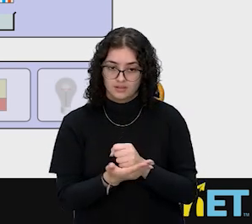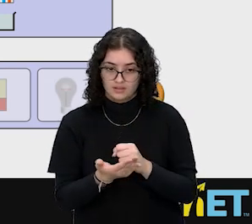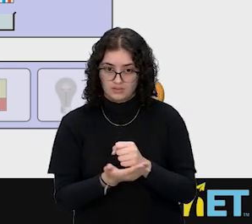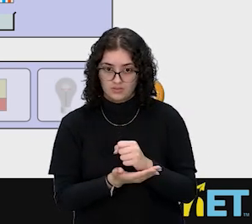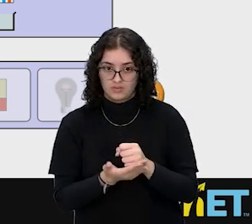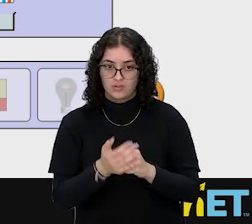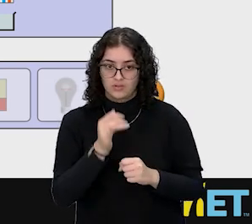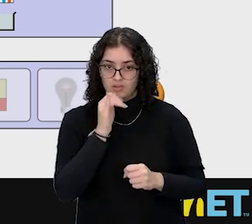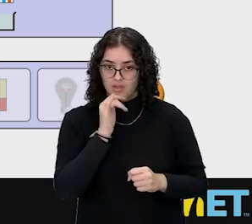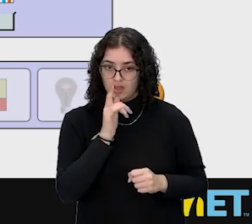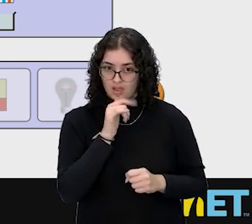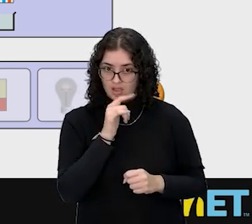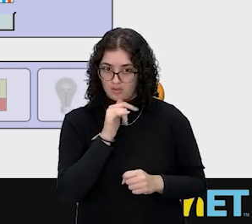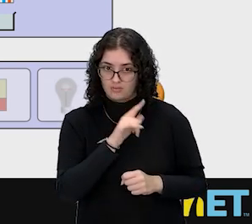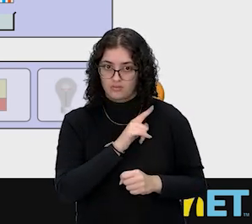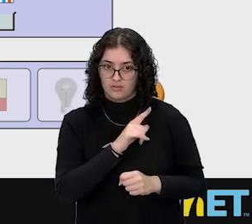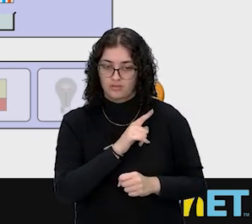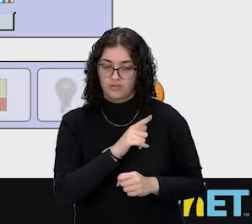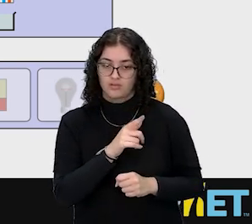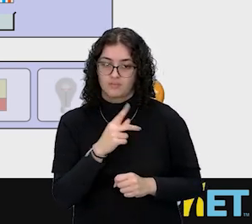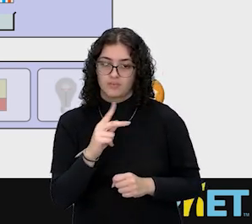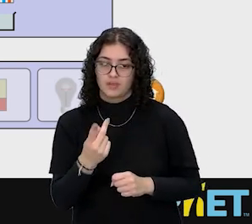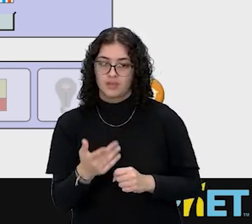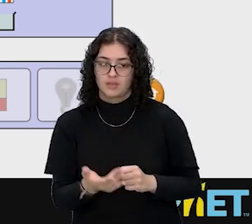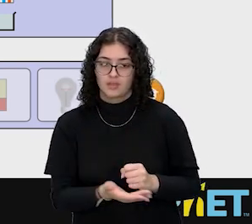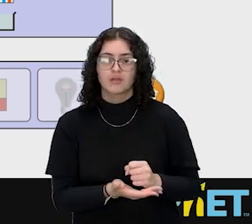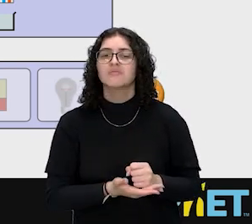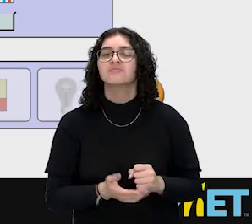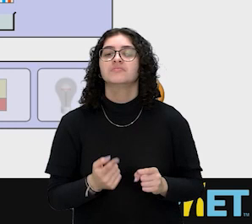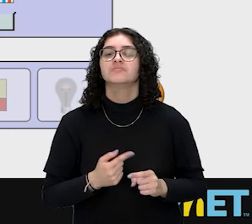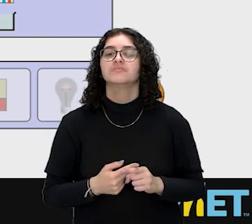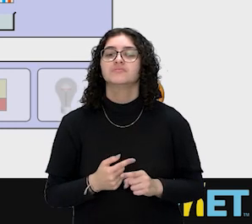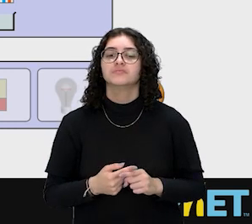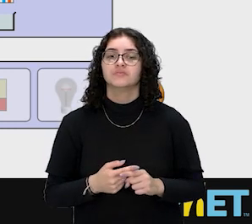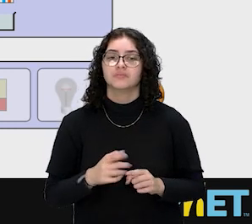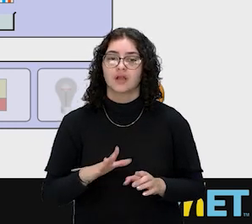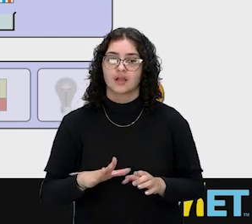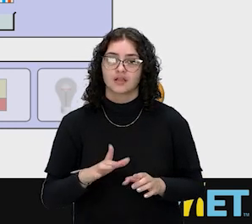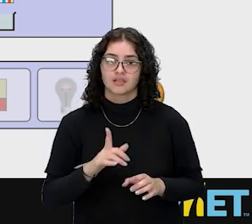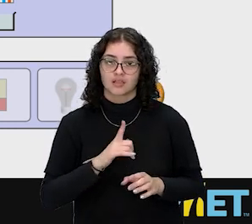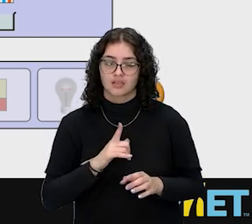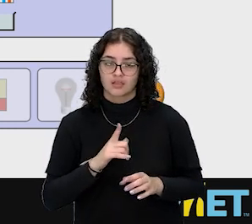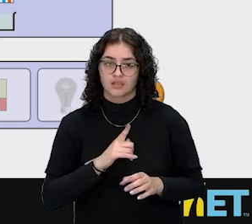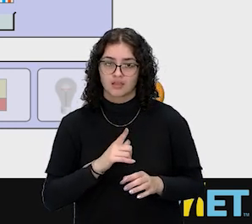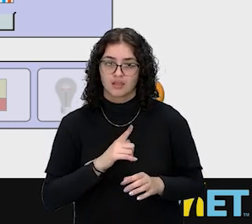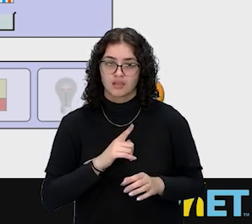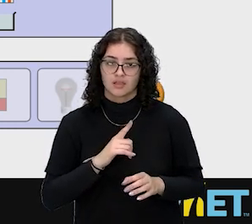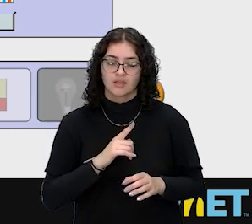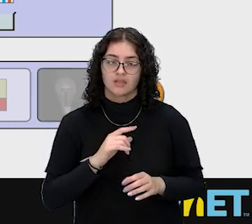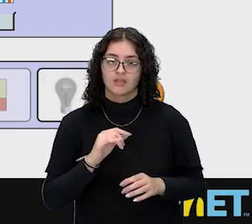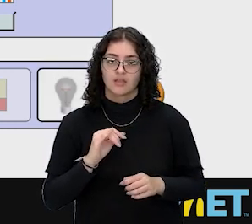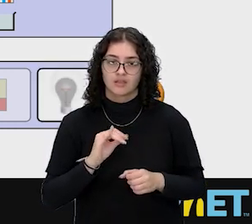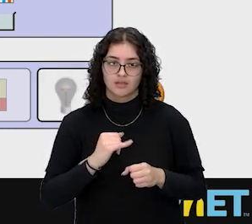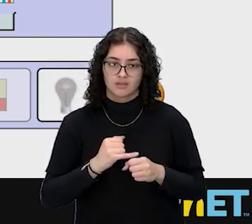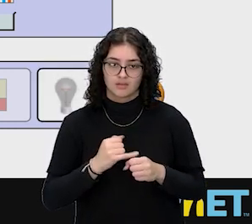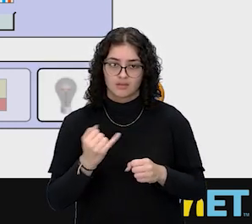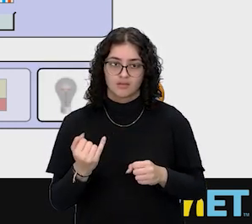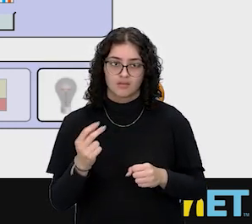água, a gente vai ter o pH neutro, 7. Mas por ter íons na água, a gente pode ver